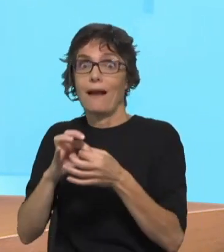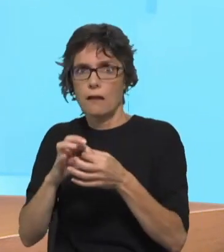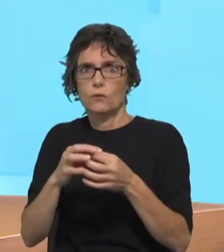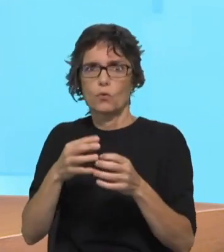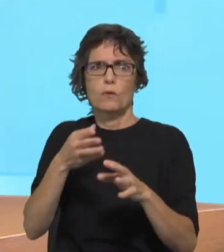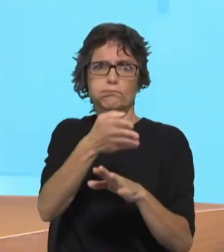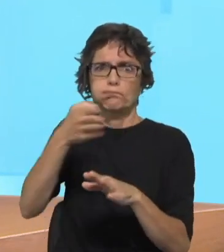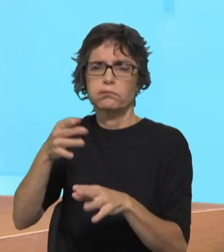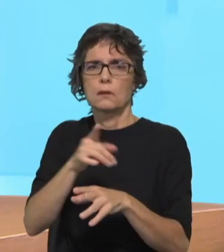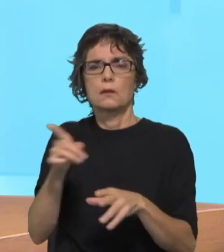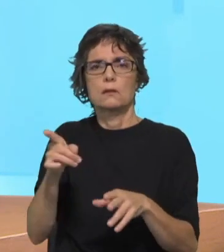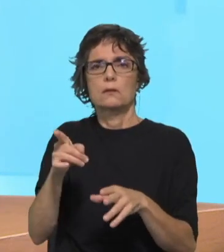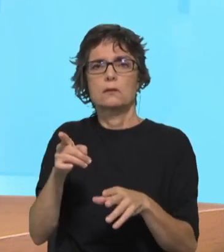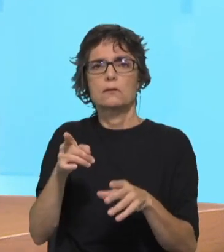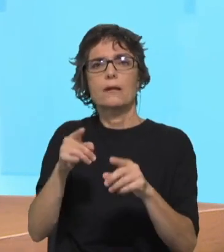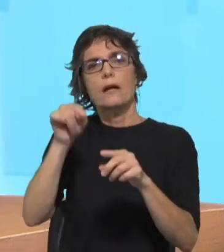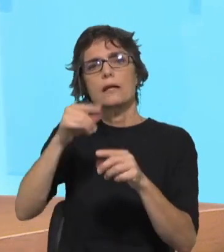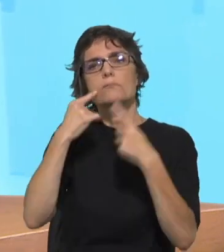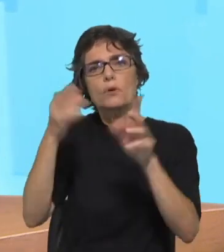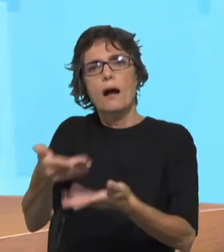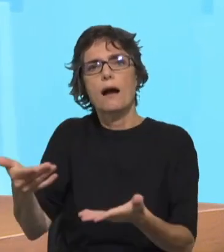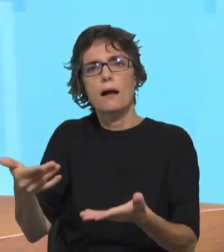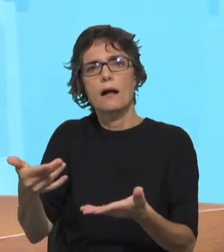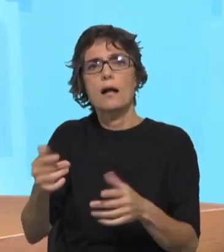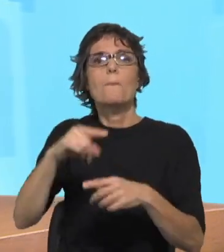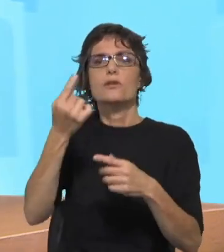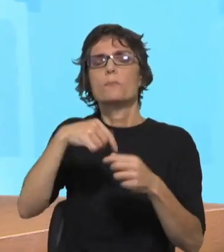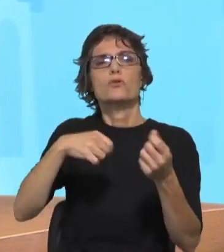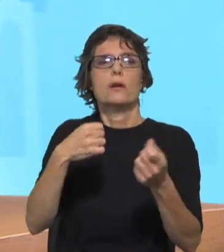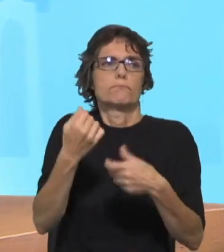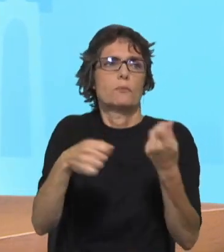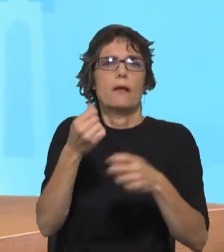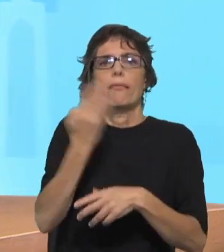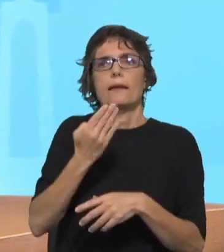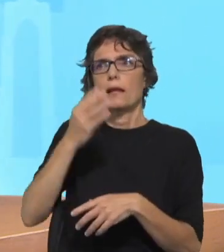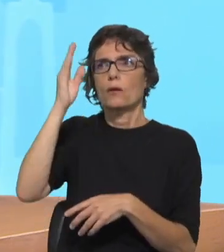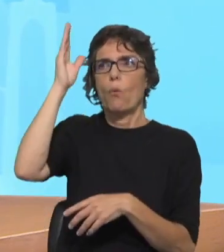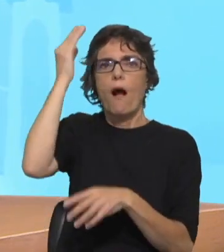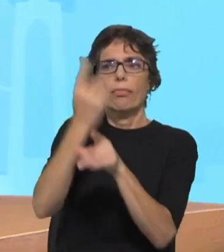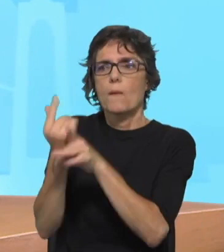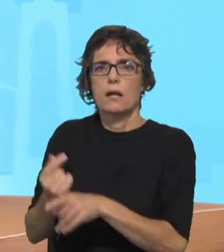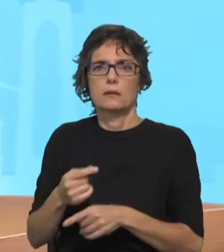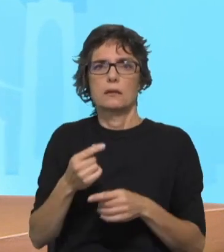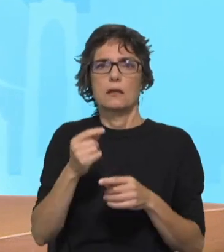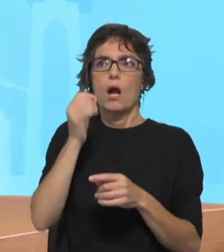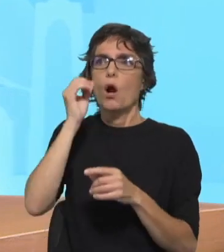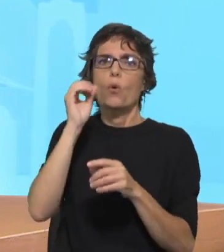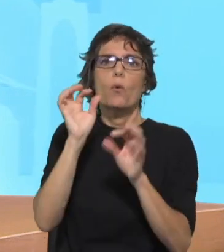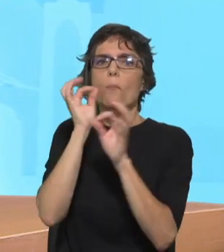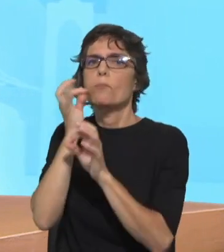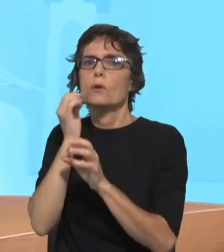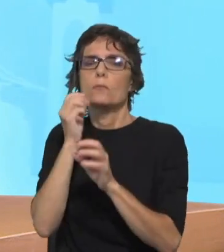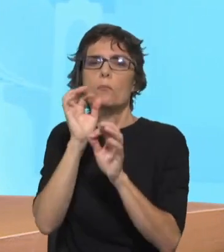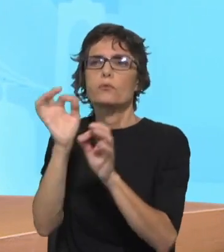exemplo, que a sociedade está mobilizada, e bem, pelos direitos dos animais, pelas questões ambientais, tudo isso está certo. Mas e a